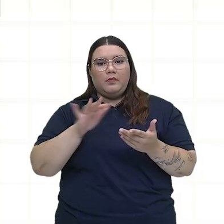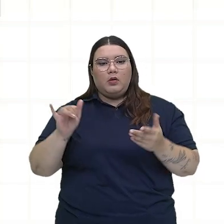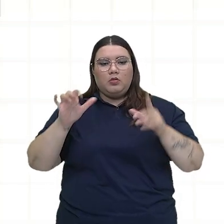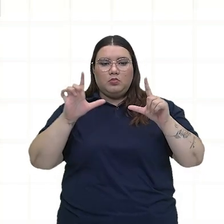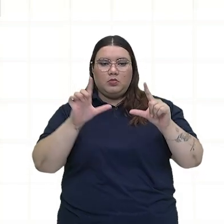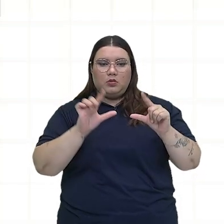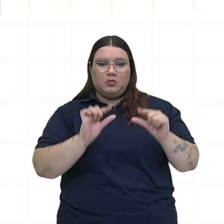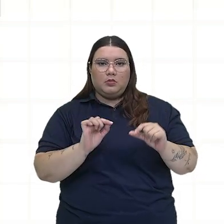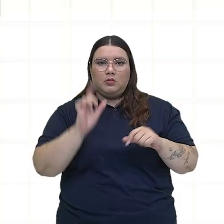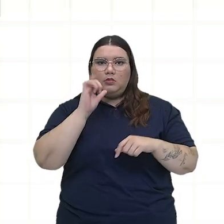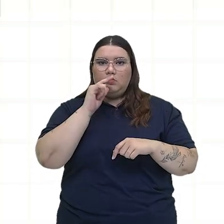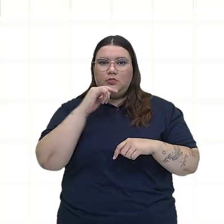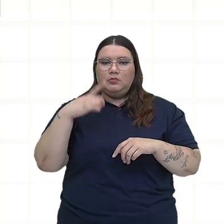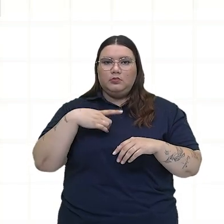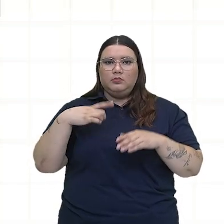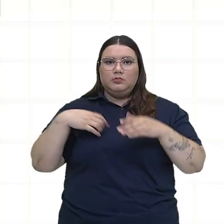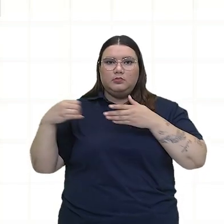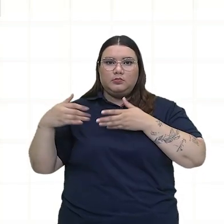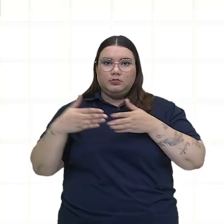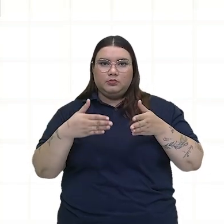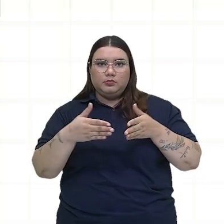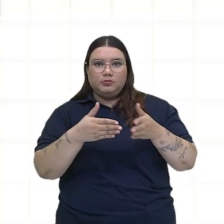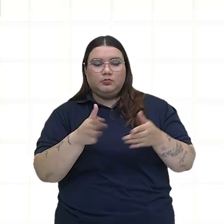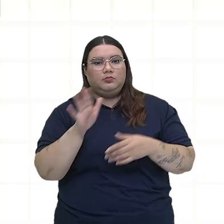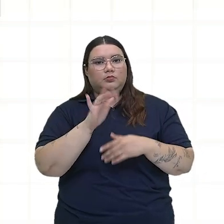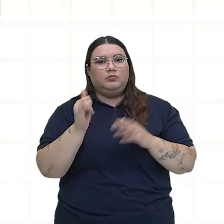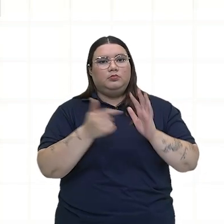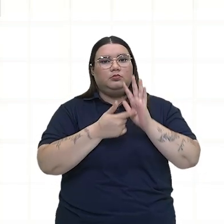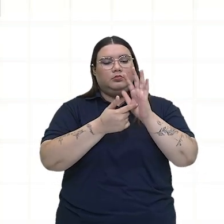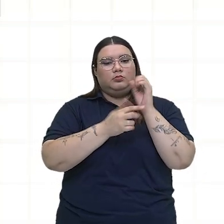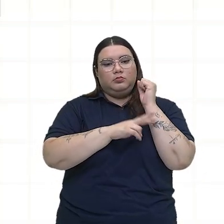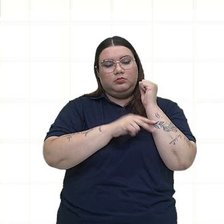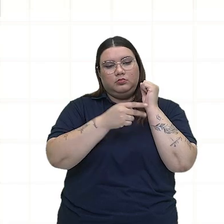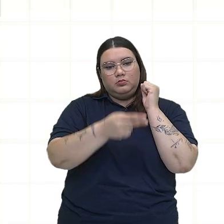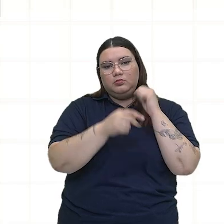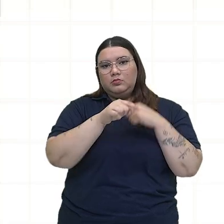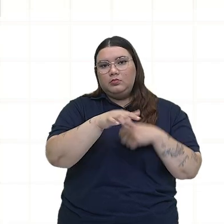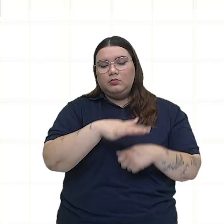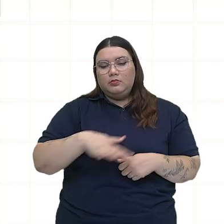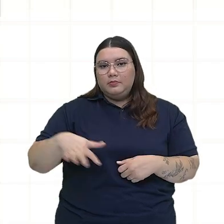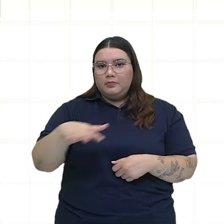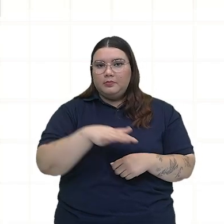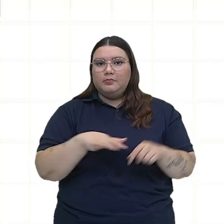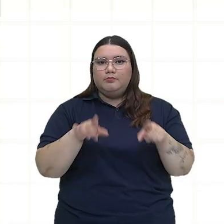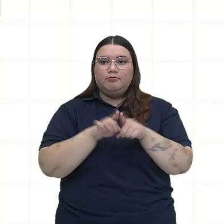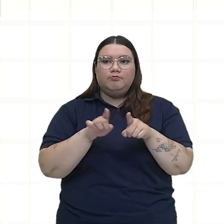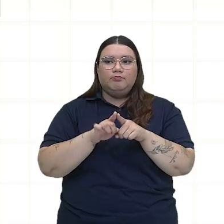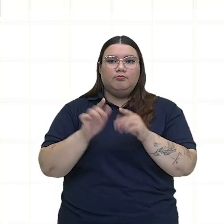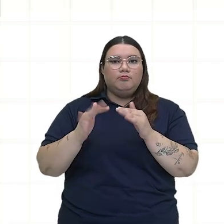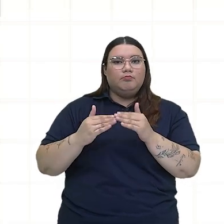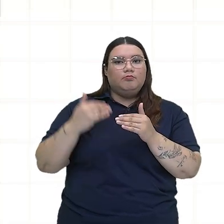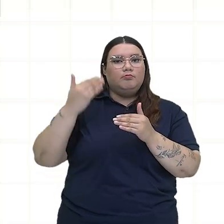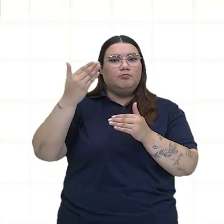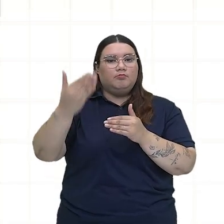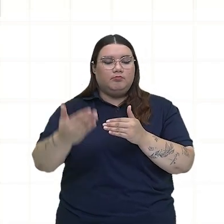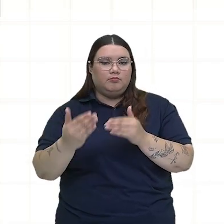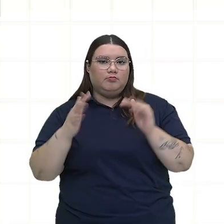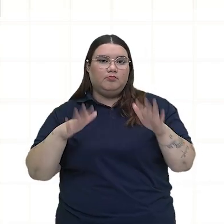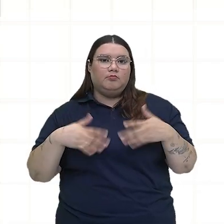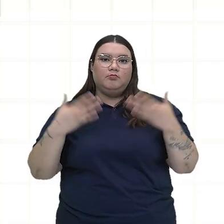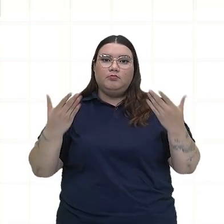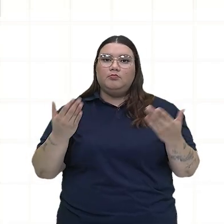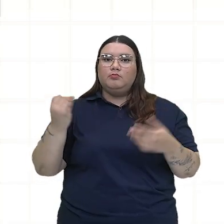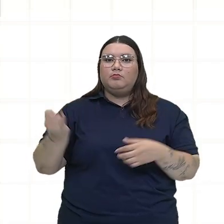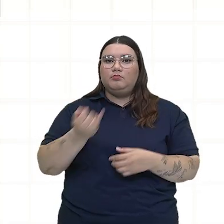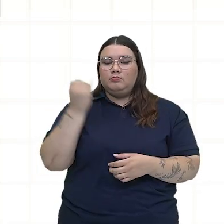né, a água que antes passava por ali. E isso vai trazer consequências para aquela área e adiante. Então, é muito